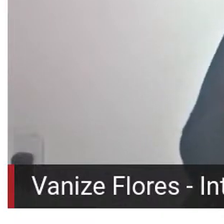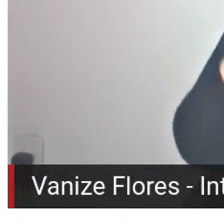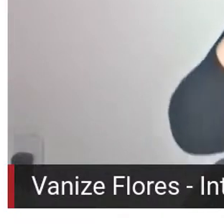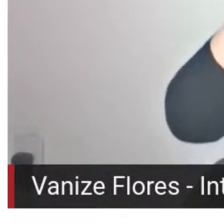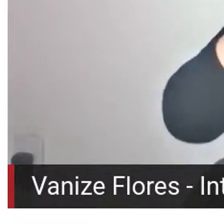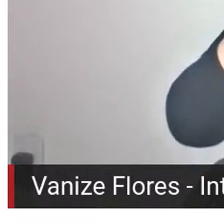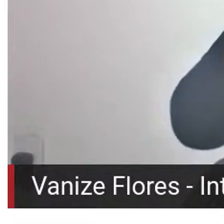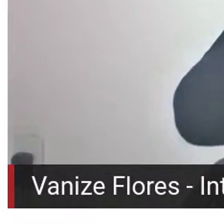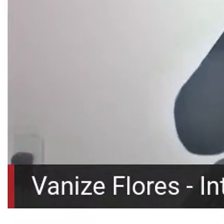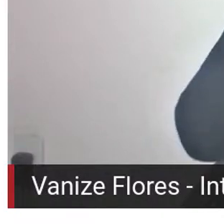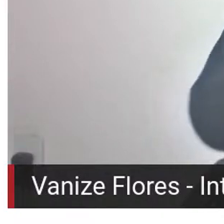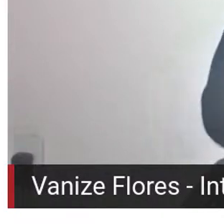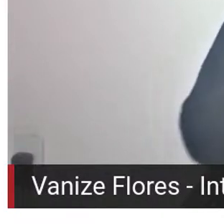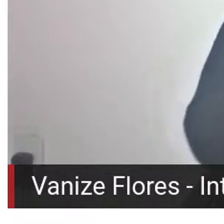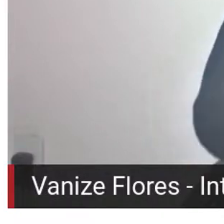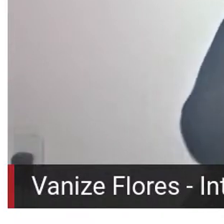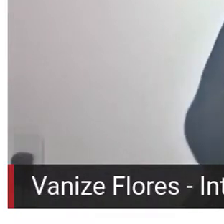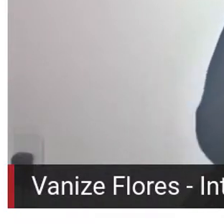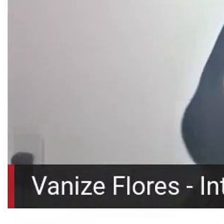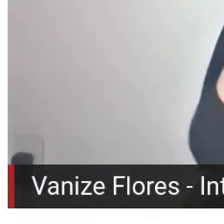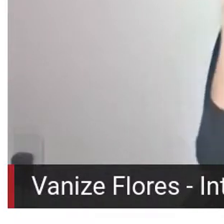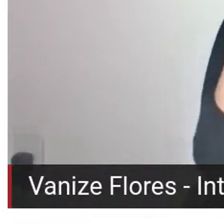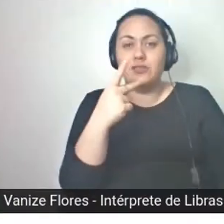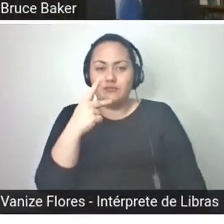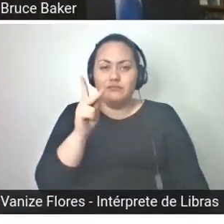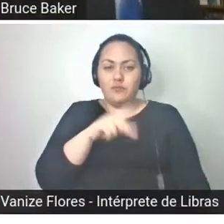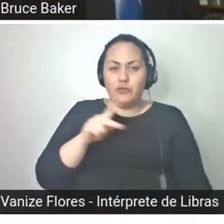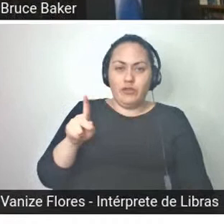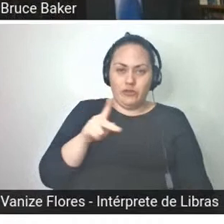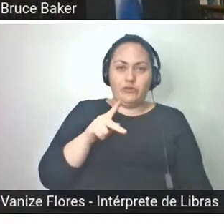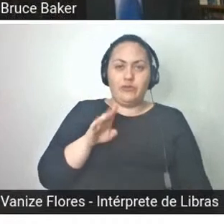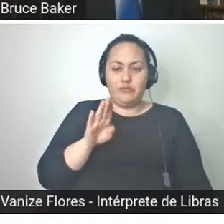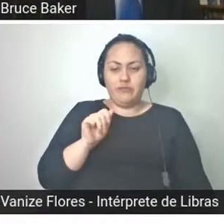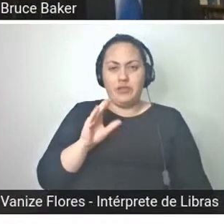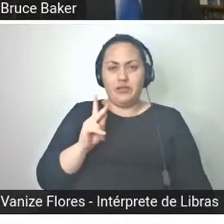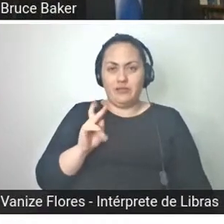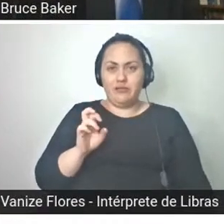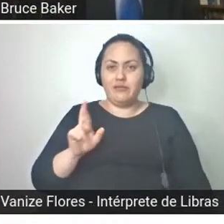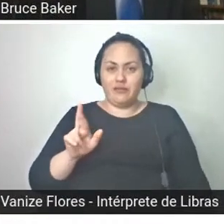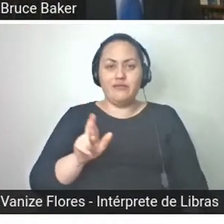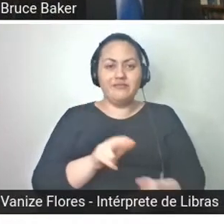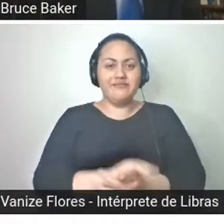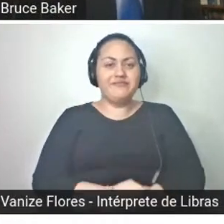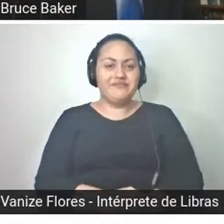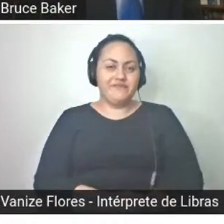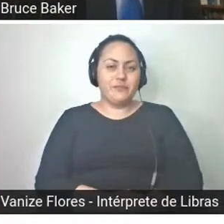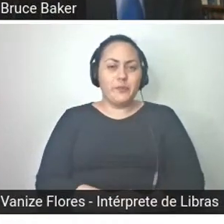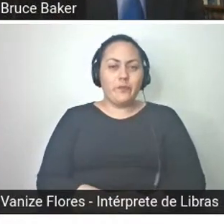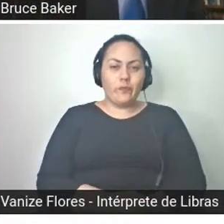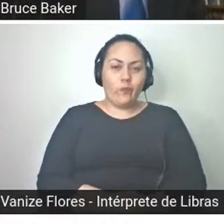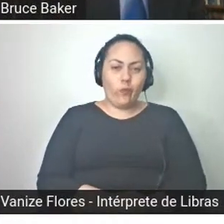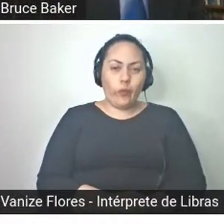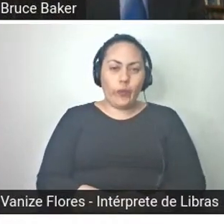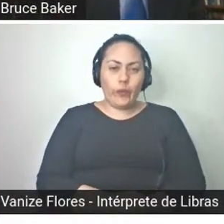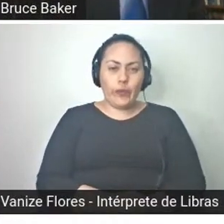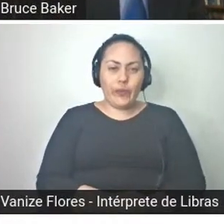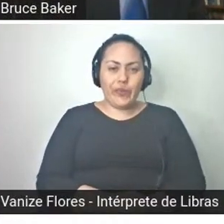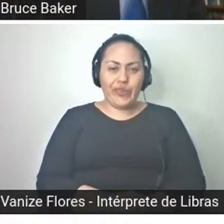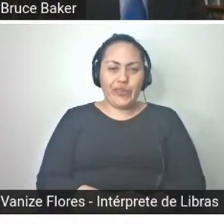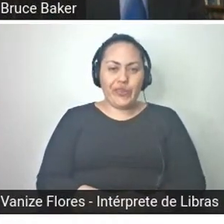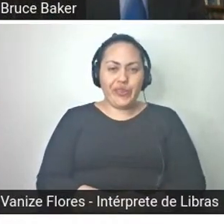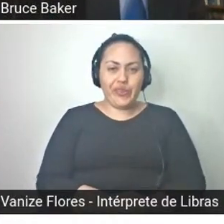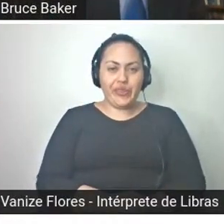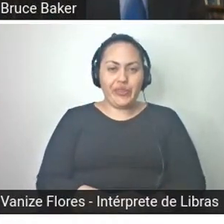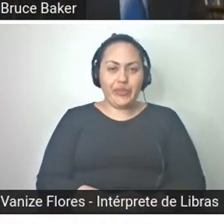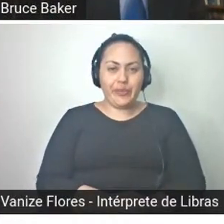cópias do professor Baker. He'd like to ask your permission to show some copies of your